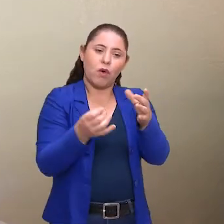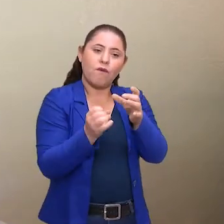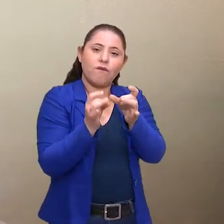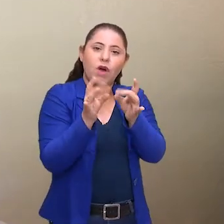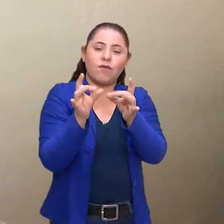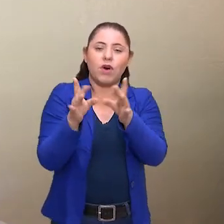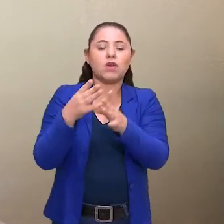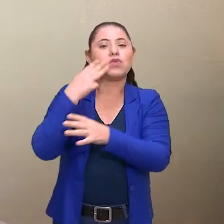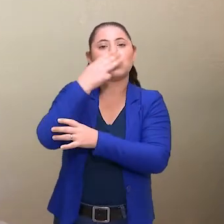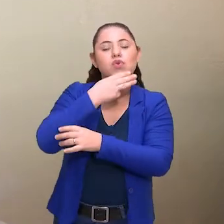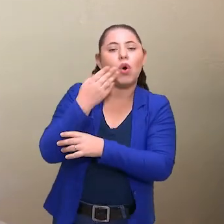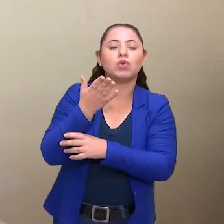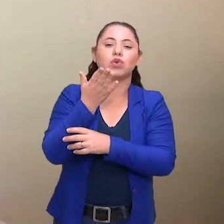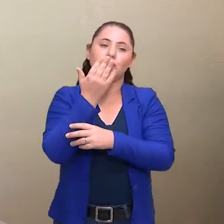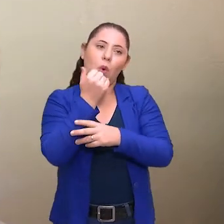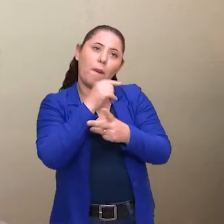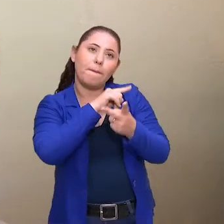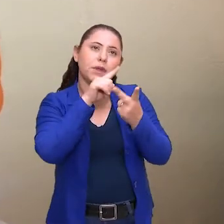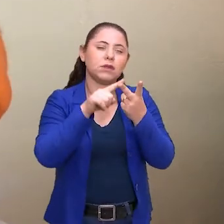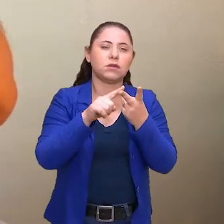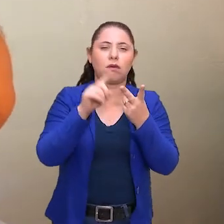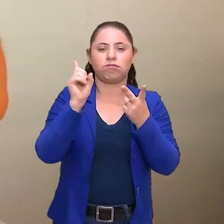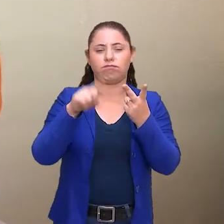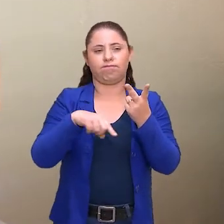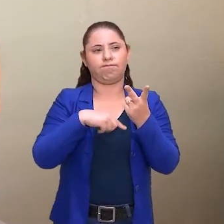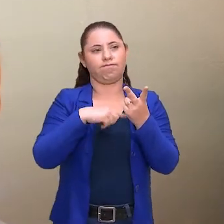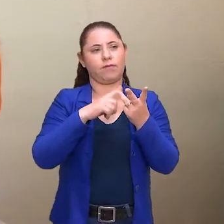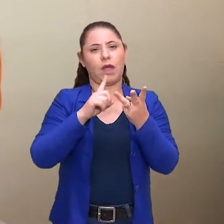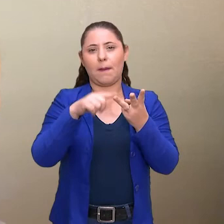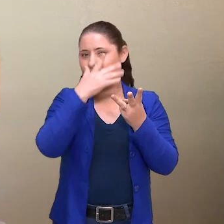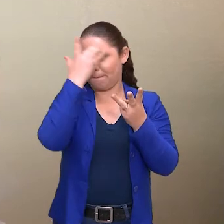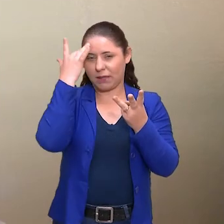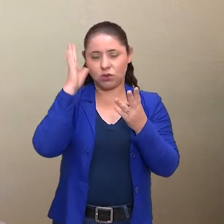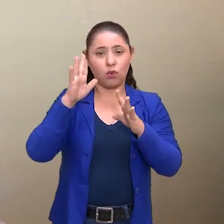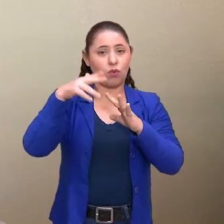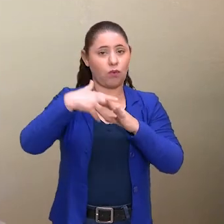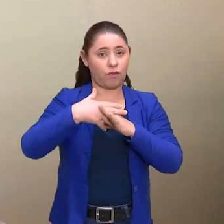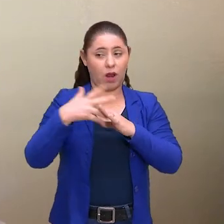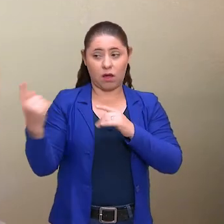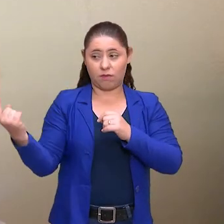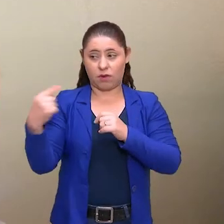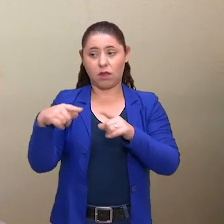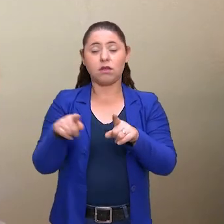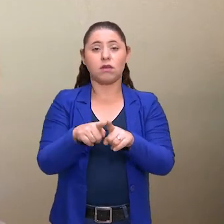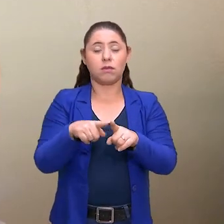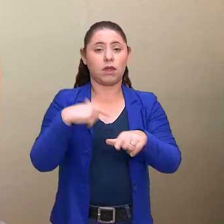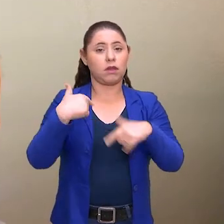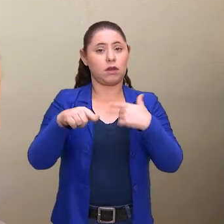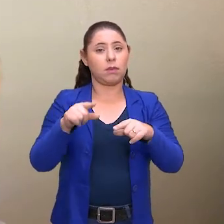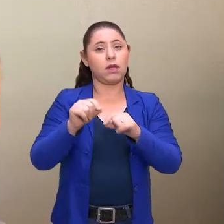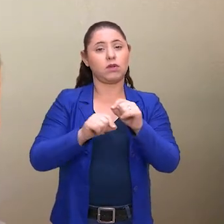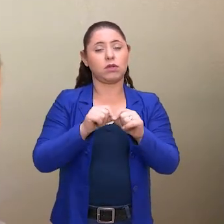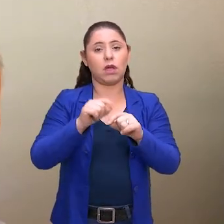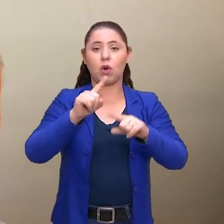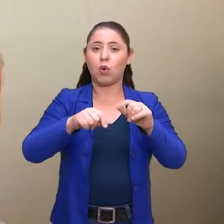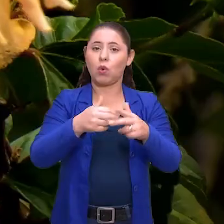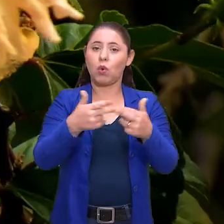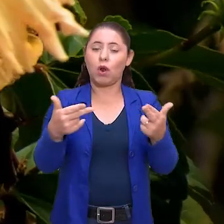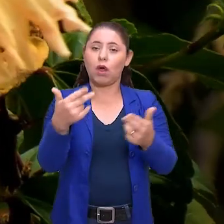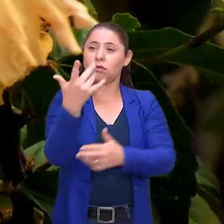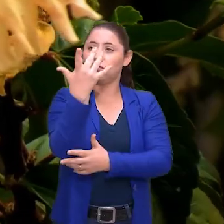da região, doce, comida, né? Esse pessoal da Universidade Federal, eles também trabalham